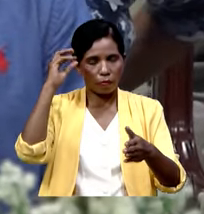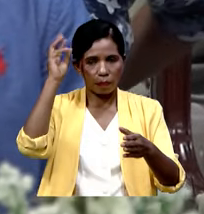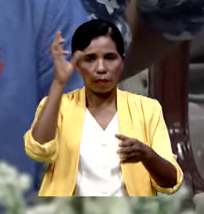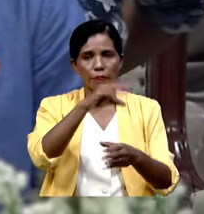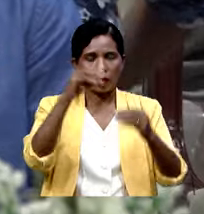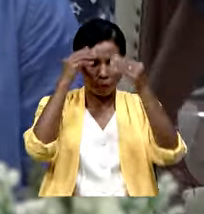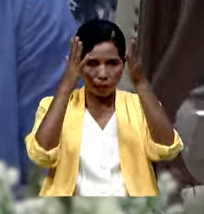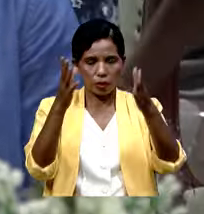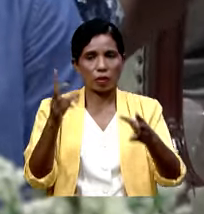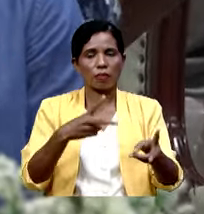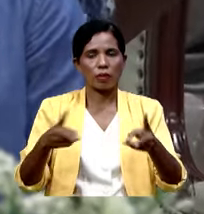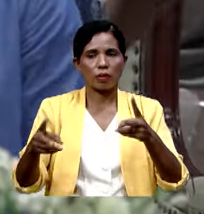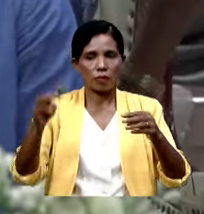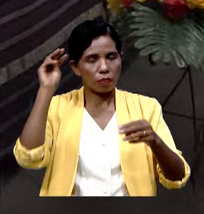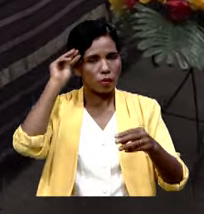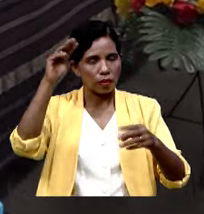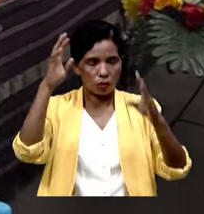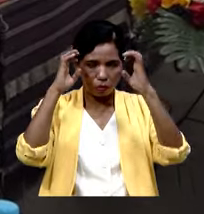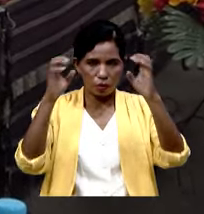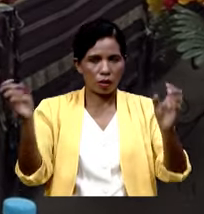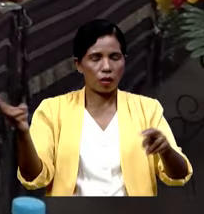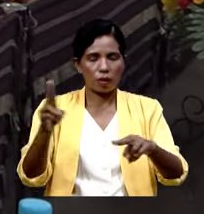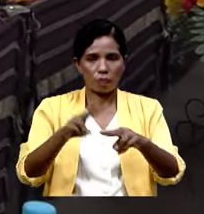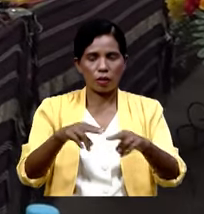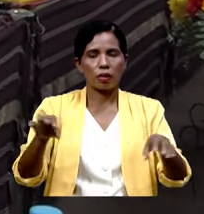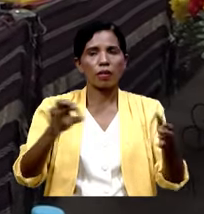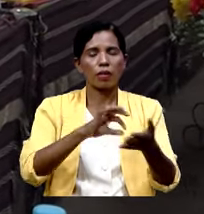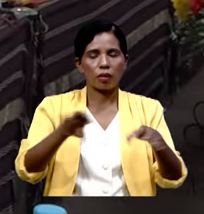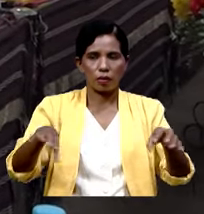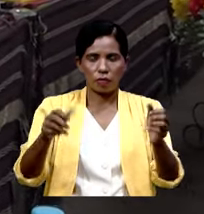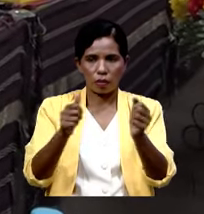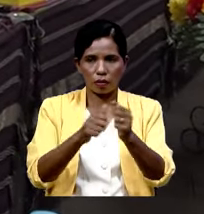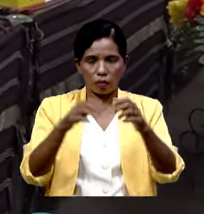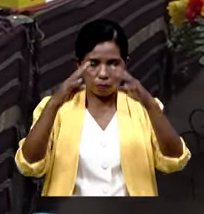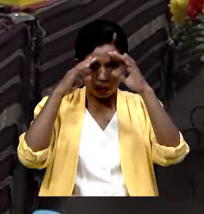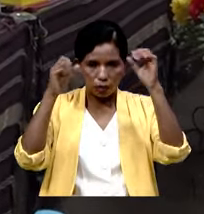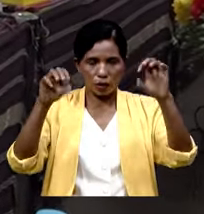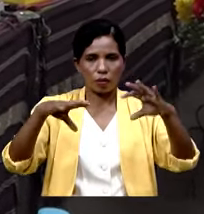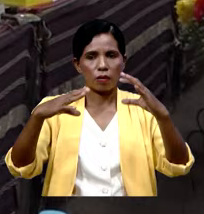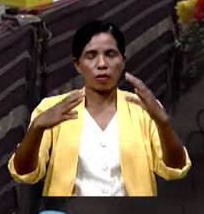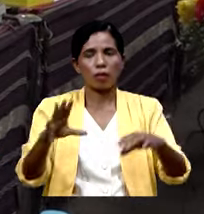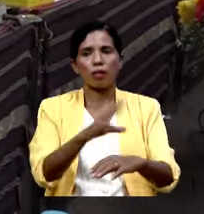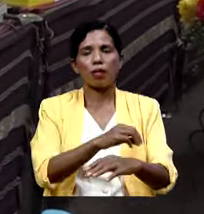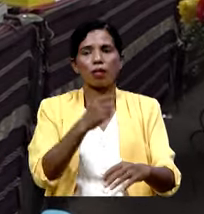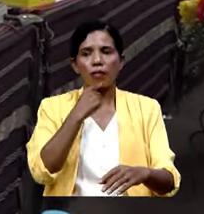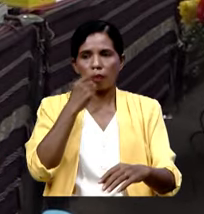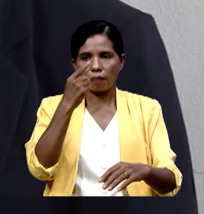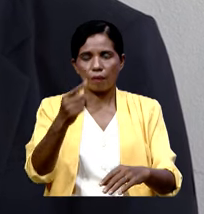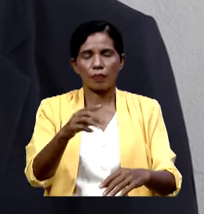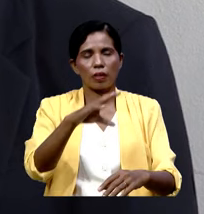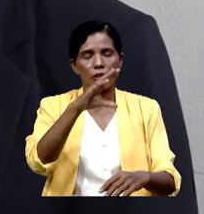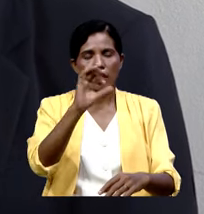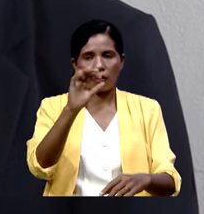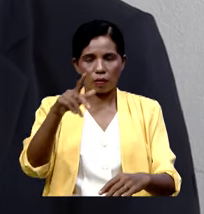voluntário Sira nebe Ministério da Educação la estende Sirania contrato. Presidente Comissão Função Pública, HTT, Comissão